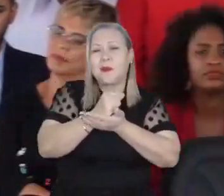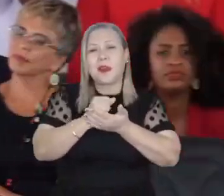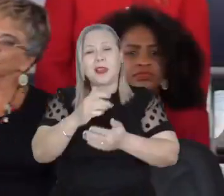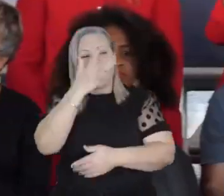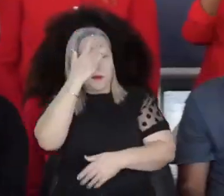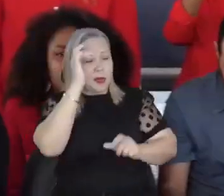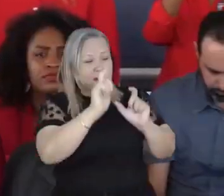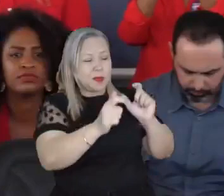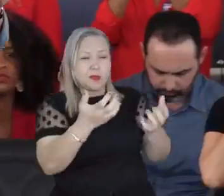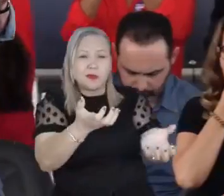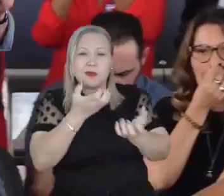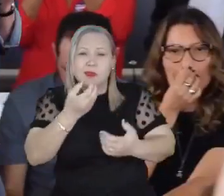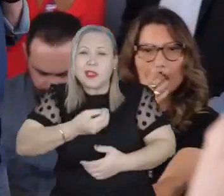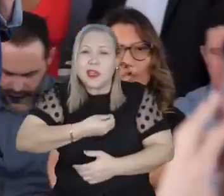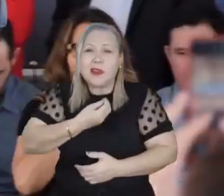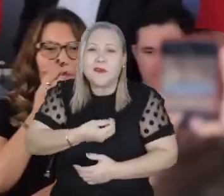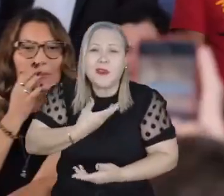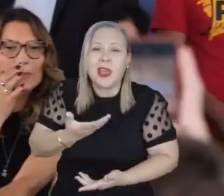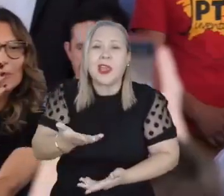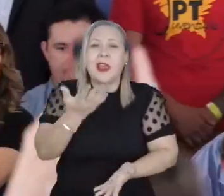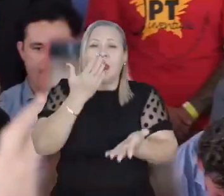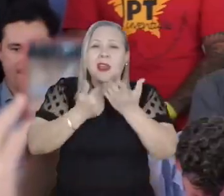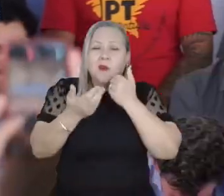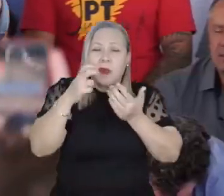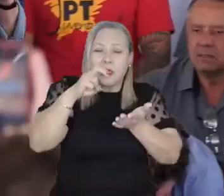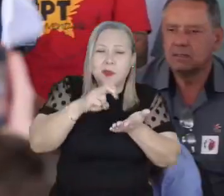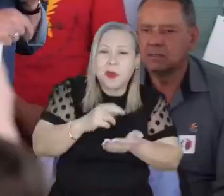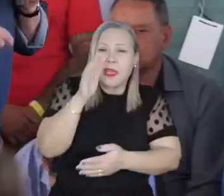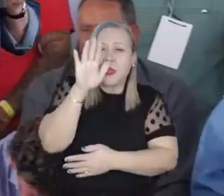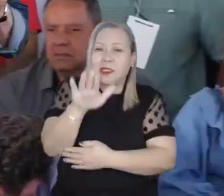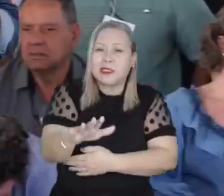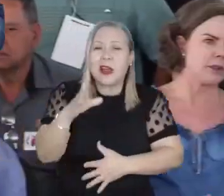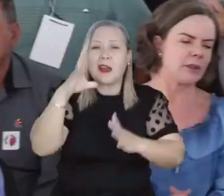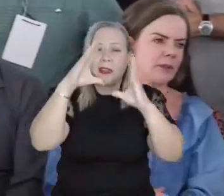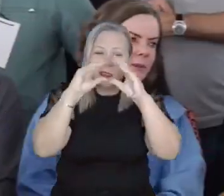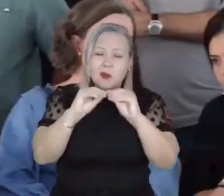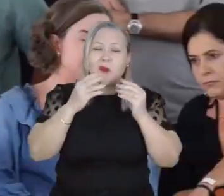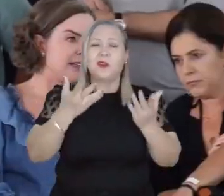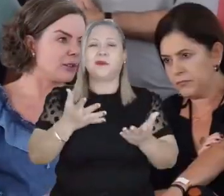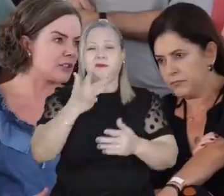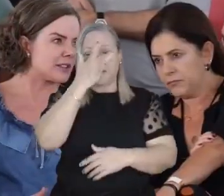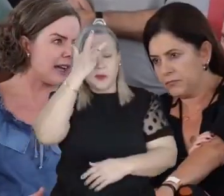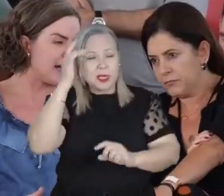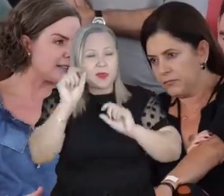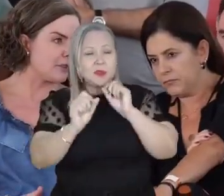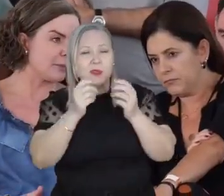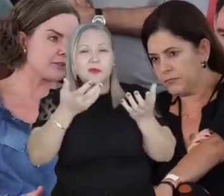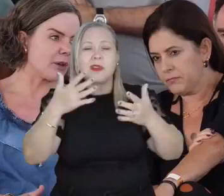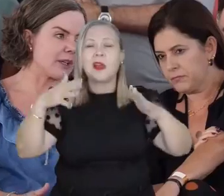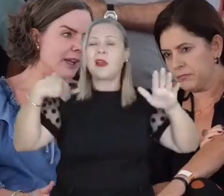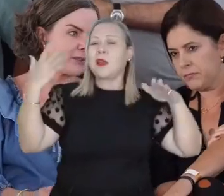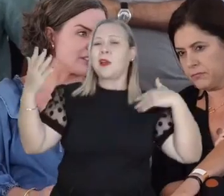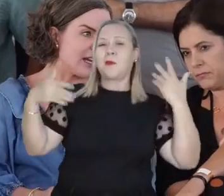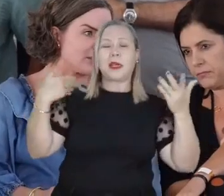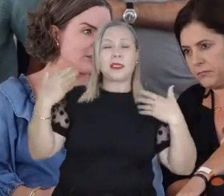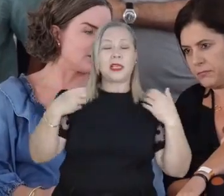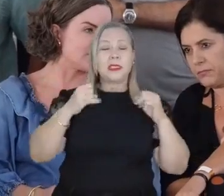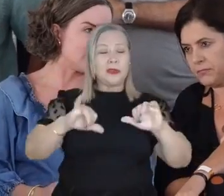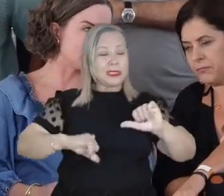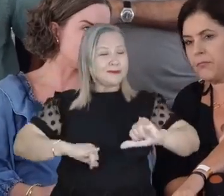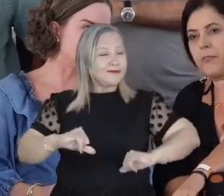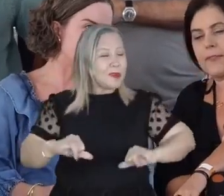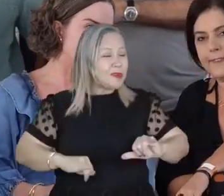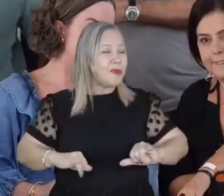querem comer de manhã, de tarde, à noite, pelas pessoas que querem passear. Se você não sofrer por isso, o mundo